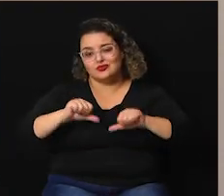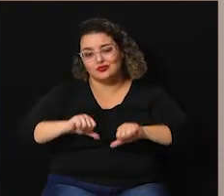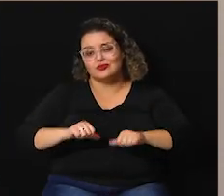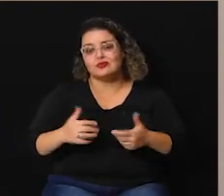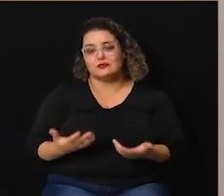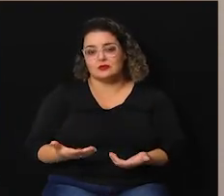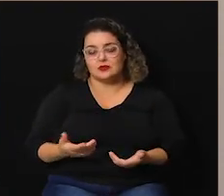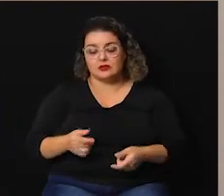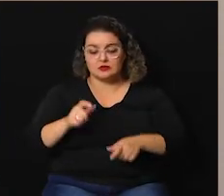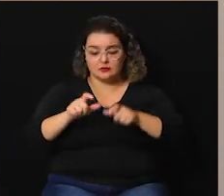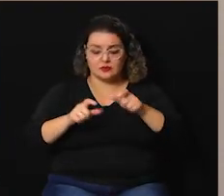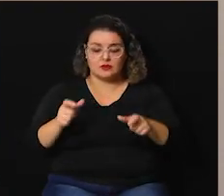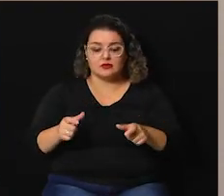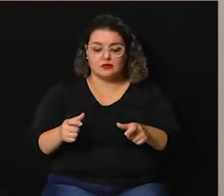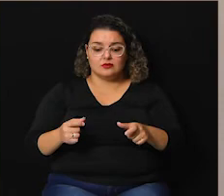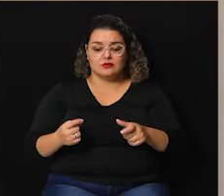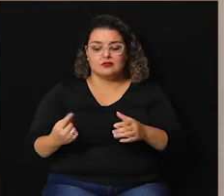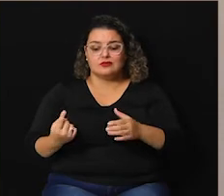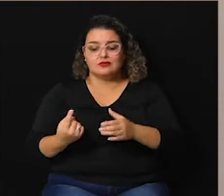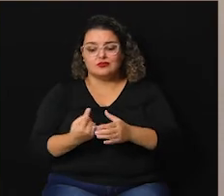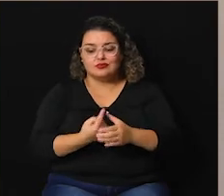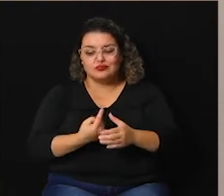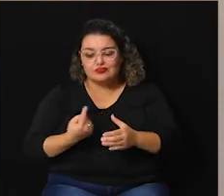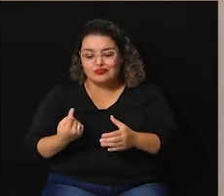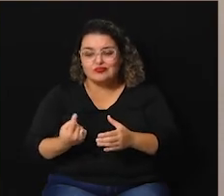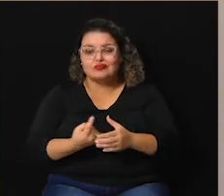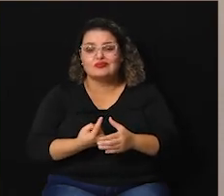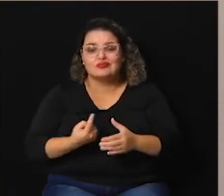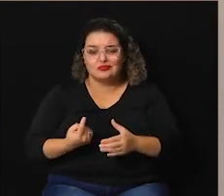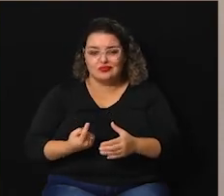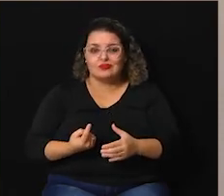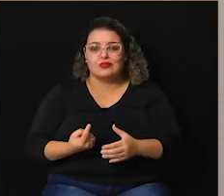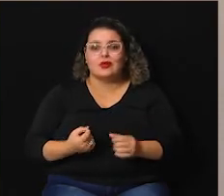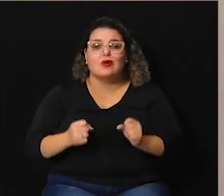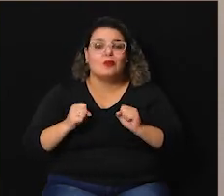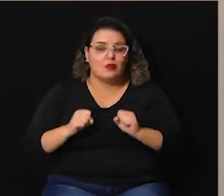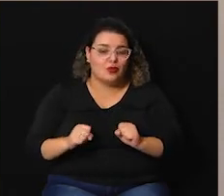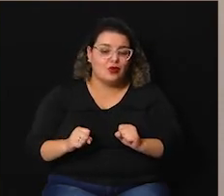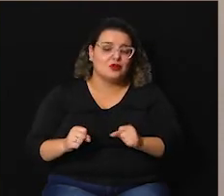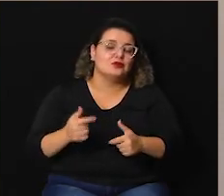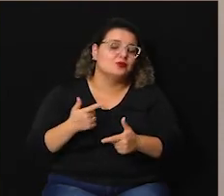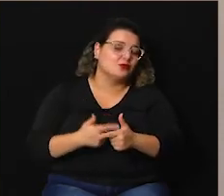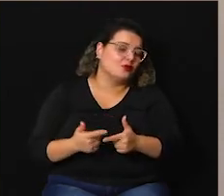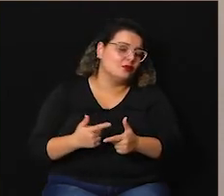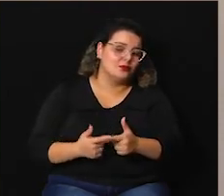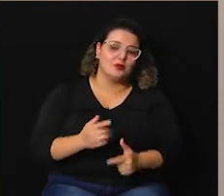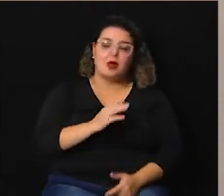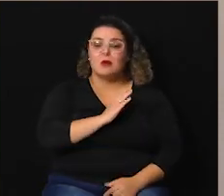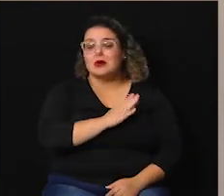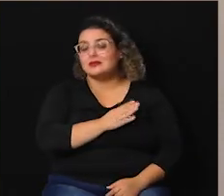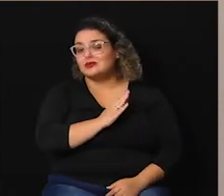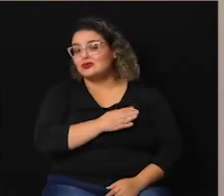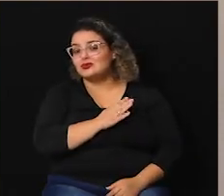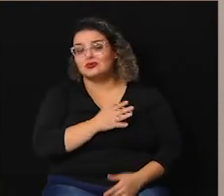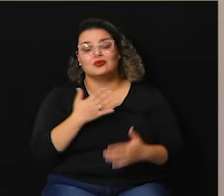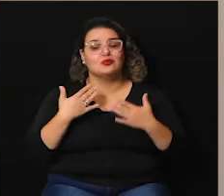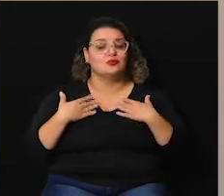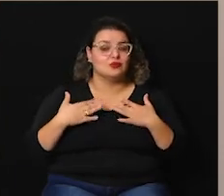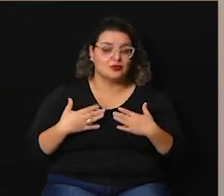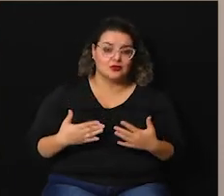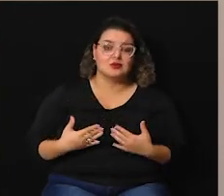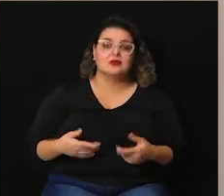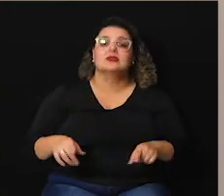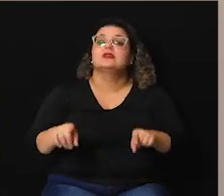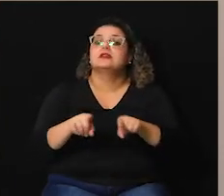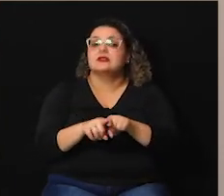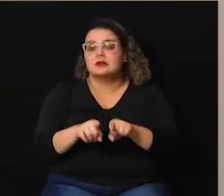pessoas que padecem da solidão têm mais chance de terem transtornos cardiovasculares, transtornos físicos